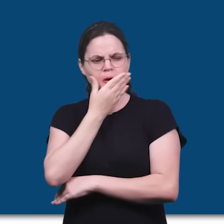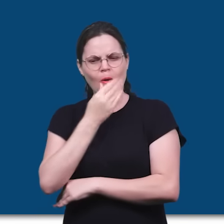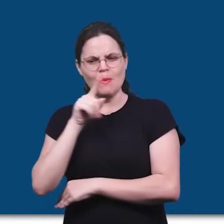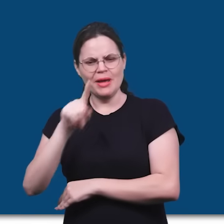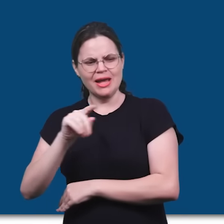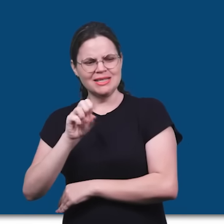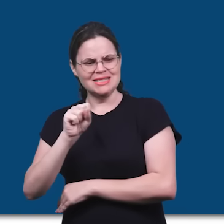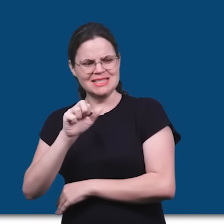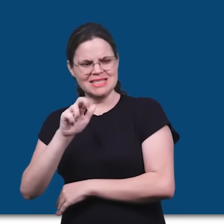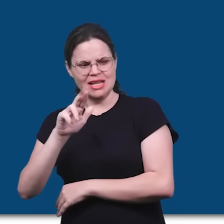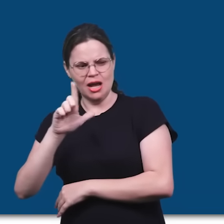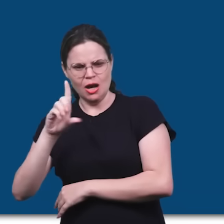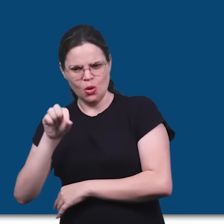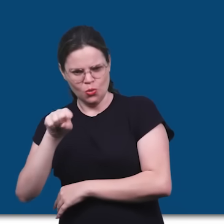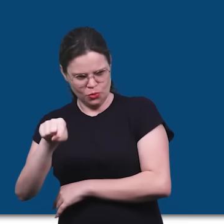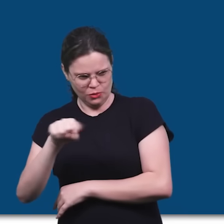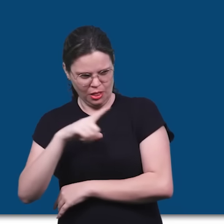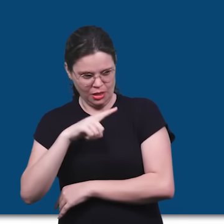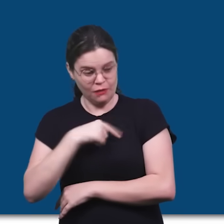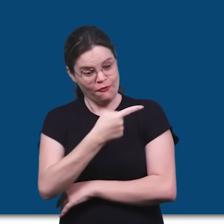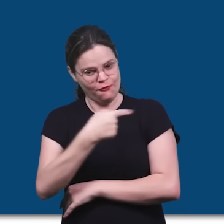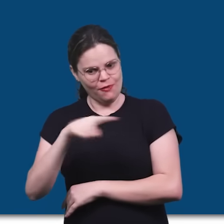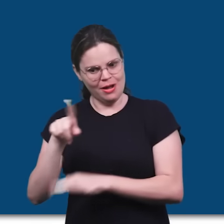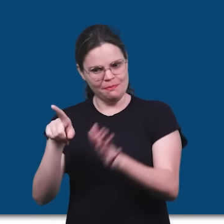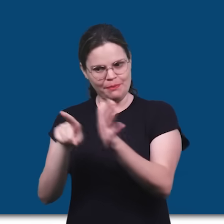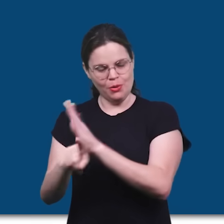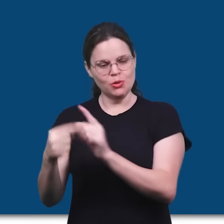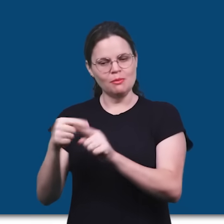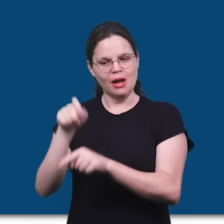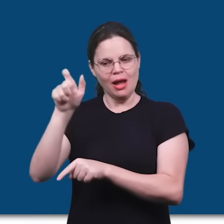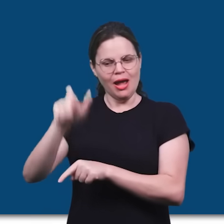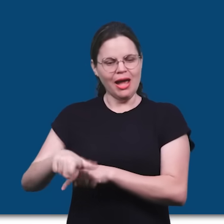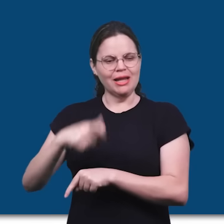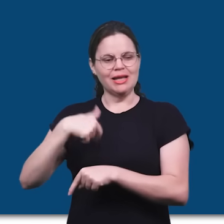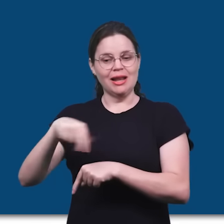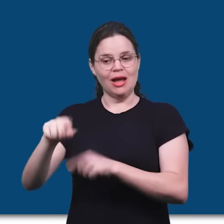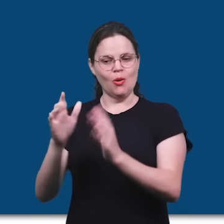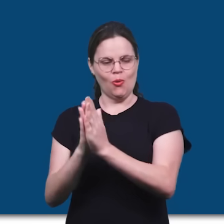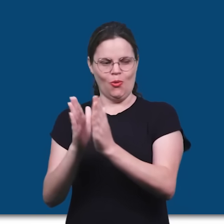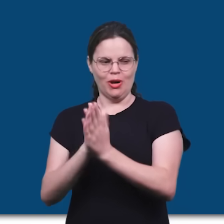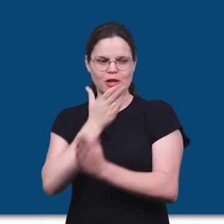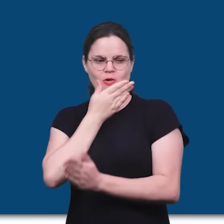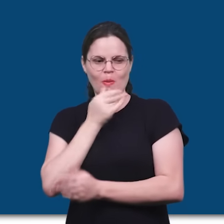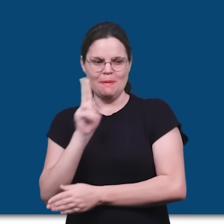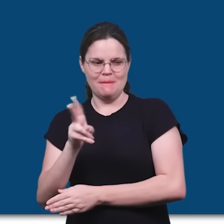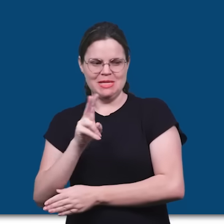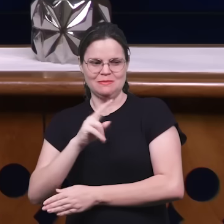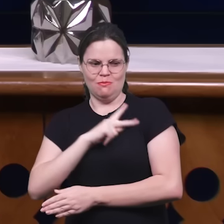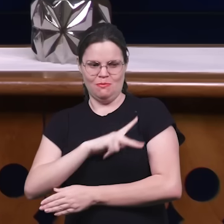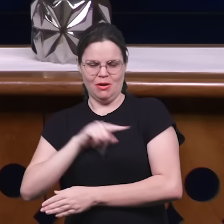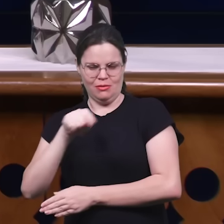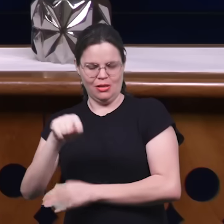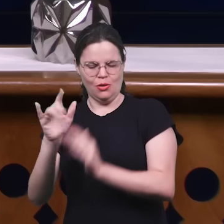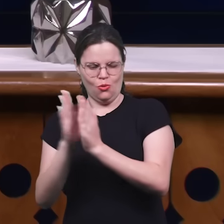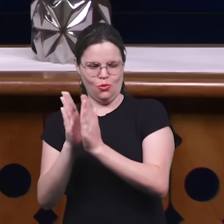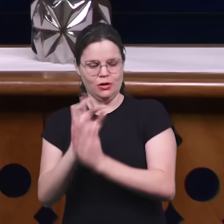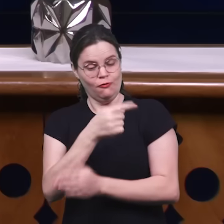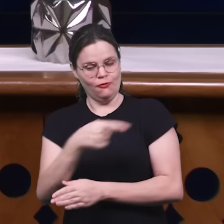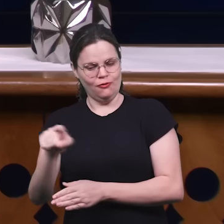Saulo, pois eis que ele está orando. Meus amados,